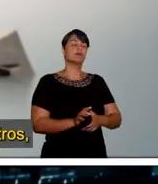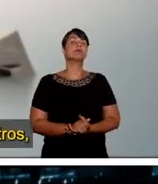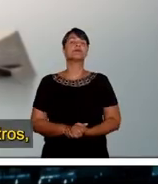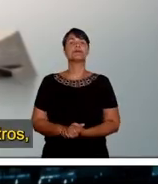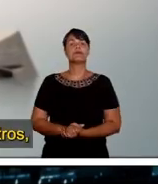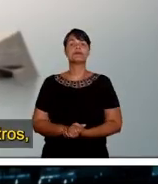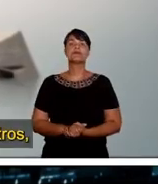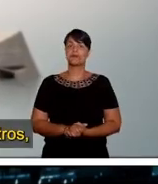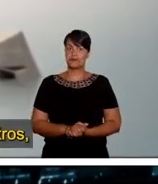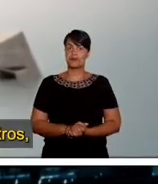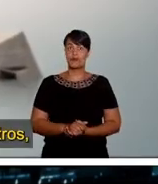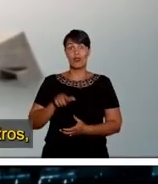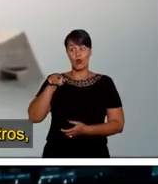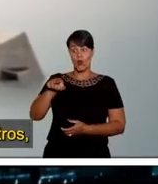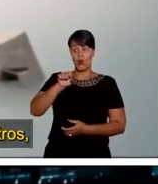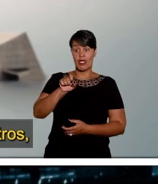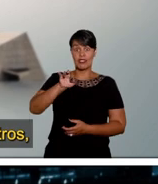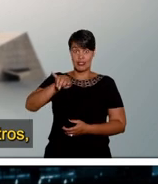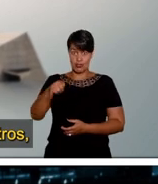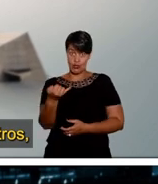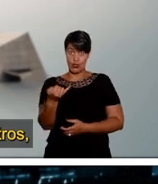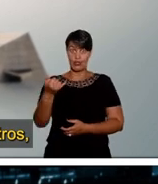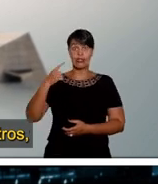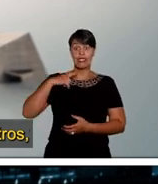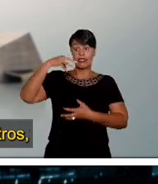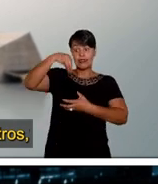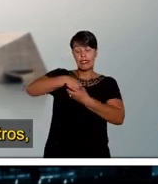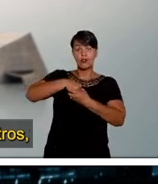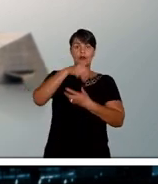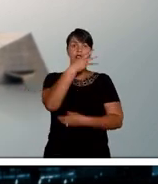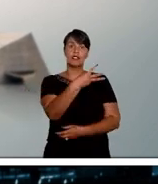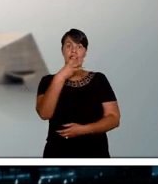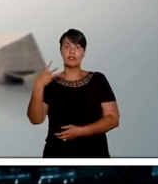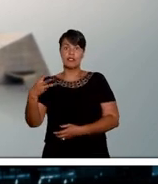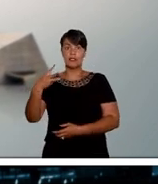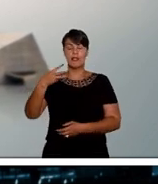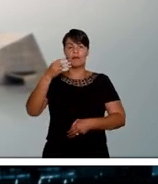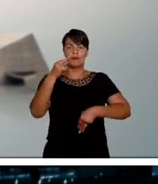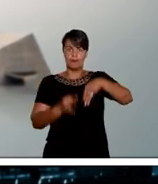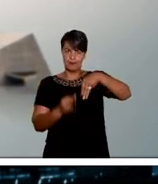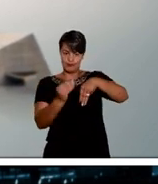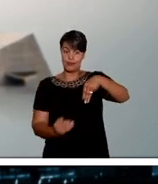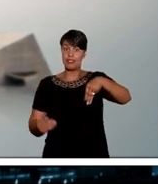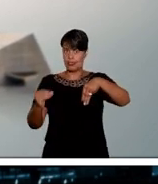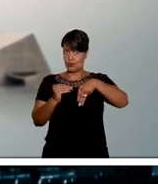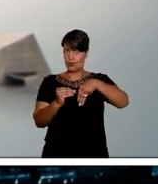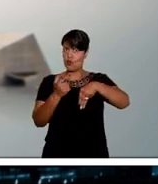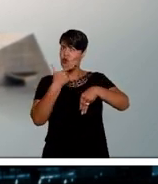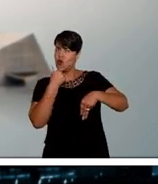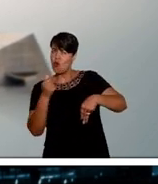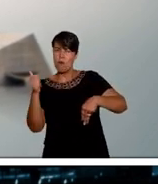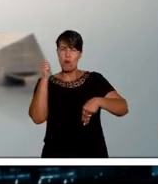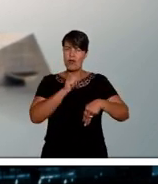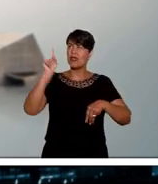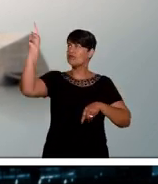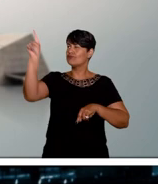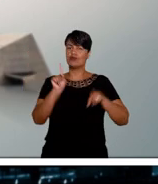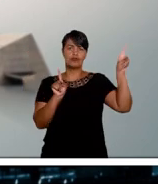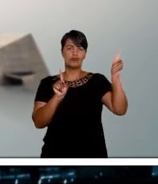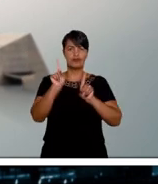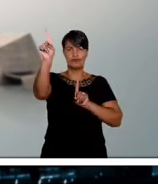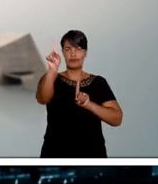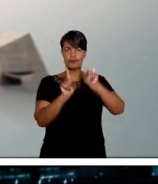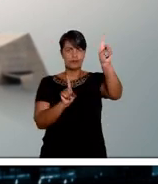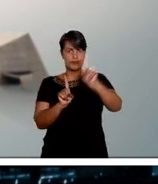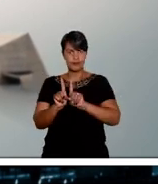À frente dessa importante missão estão 33 ministros, entre homens e mulheres, vindos de diferentes estados